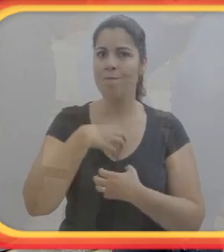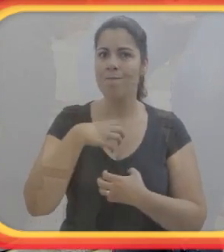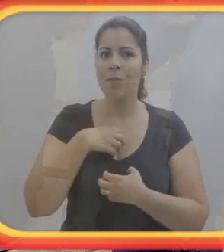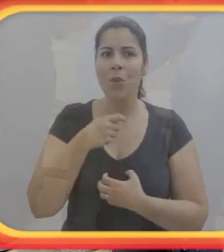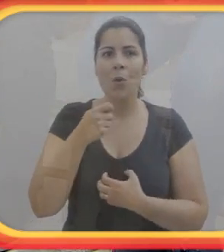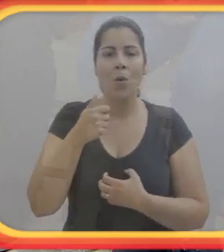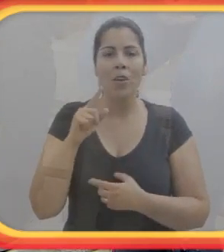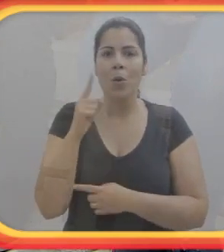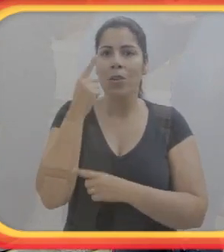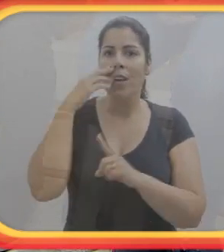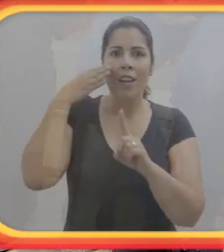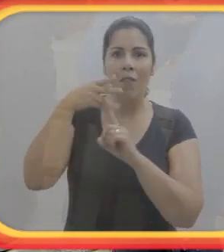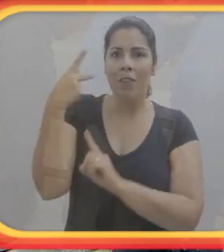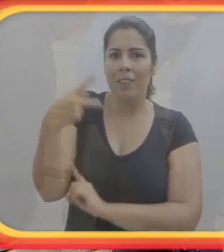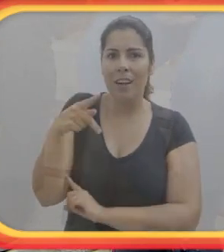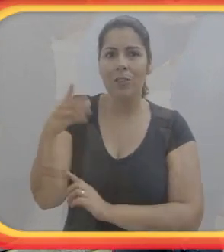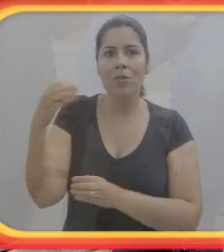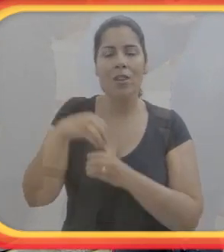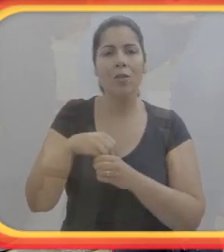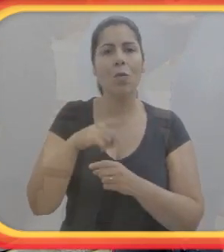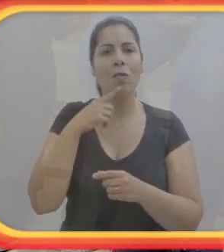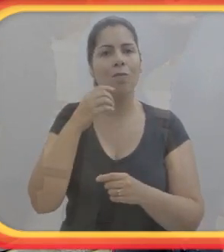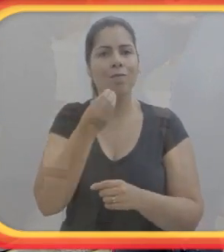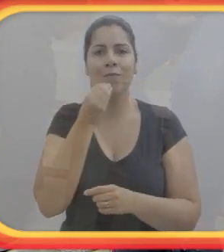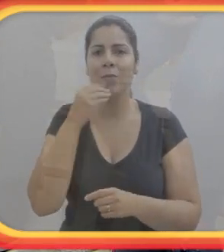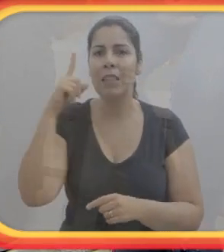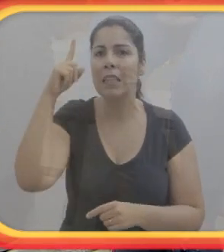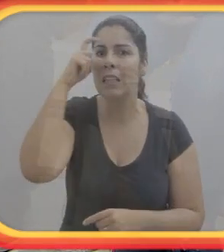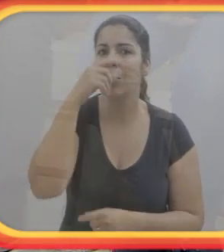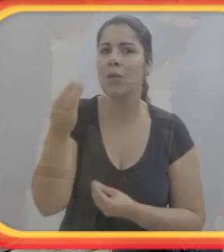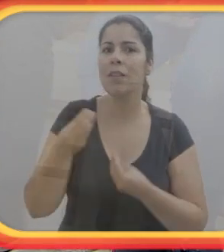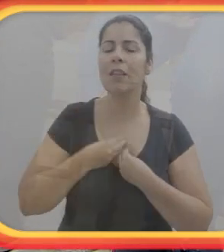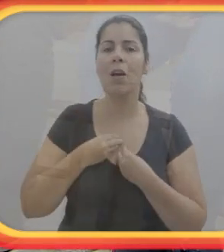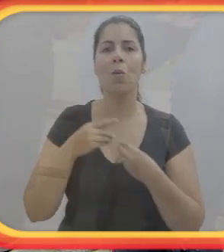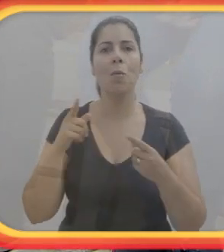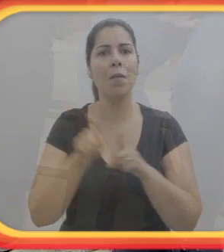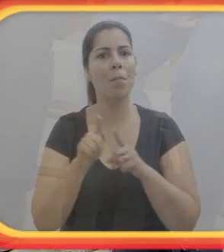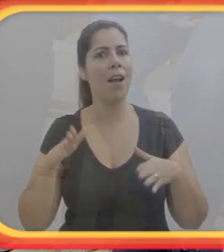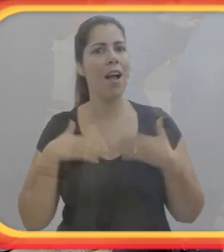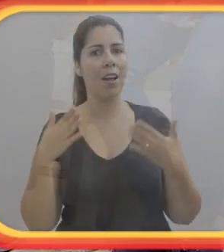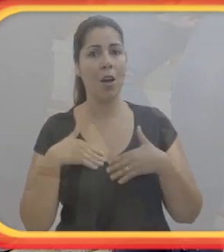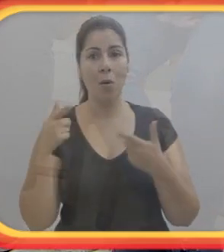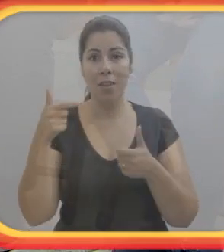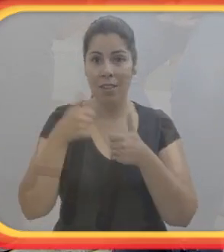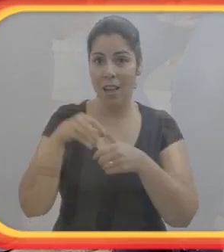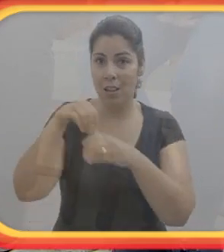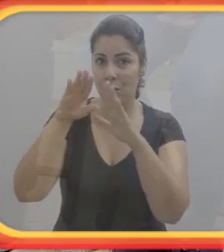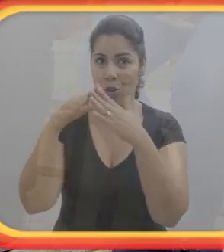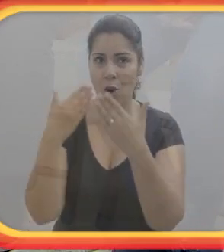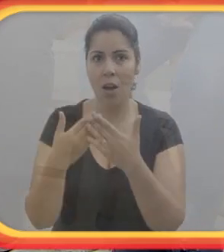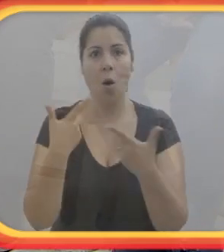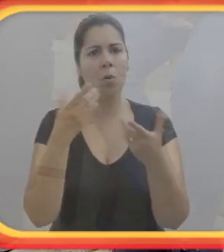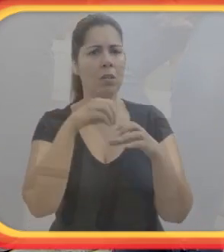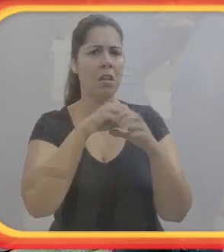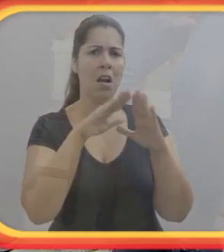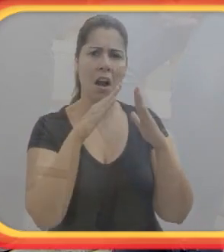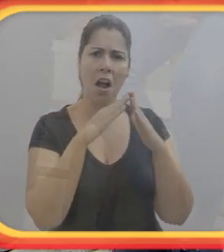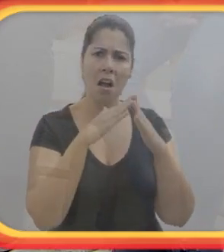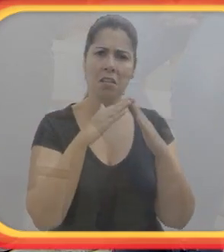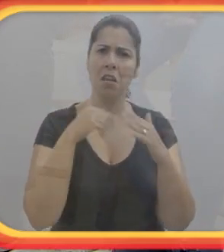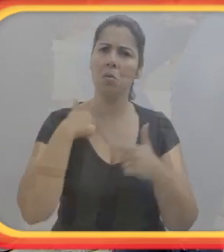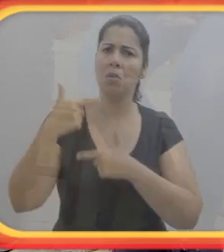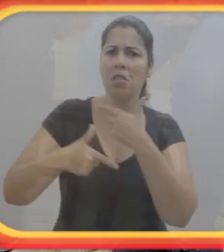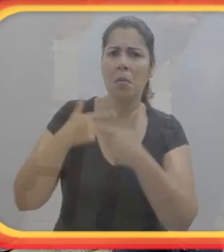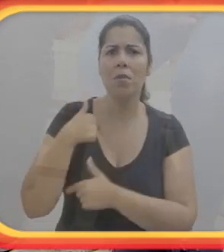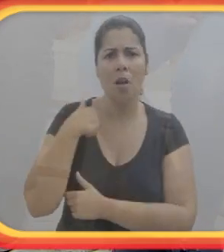arte ajudando na nossa vida. Sim. Você, Luiz Fernando? Quando o Henrique está no Brasil, com a mãe fica no exterior, eu fico sendo quase que a